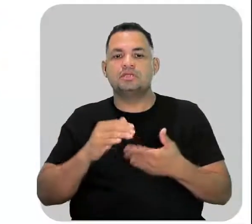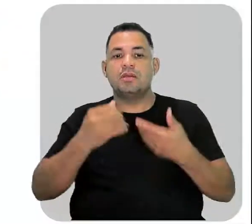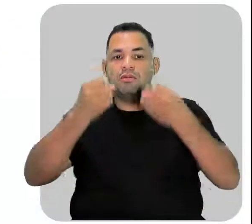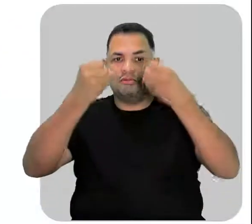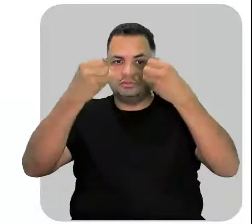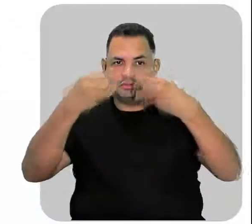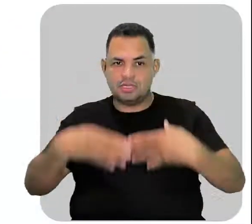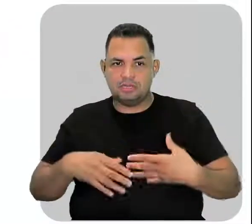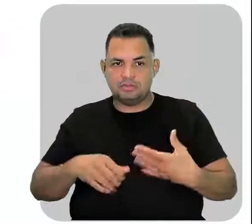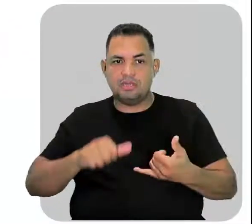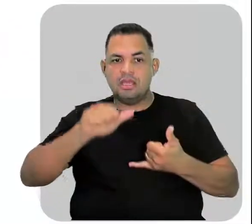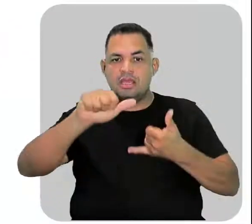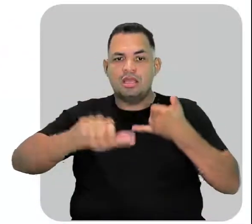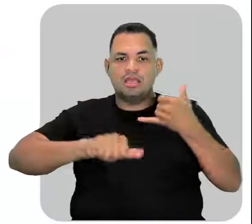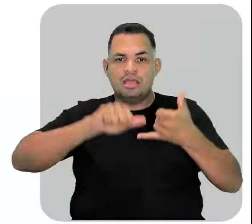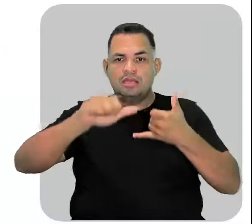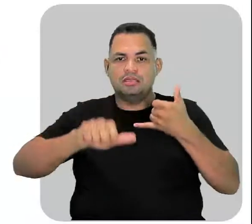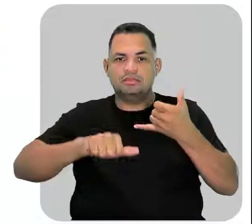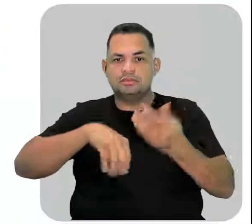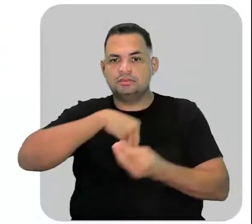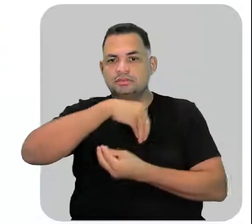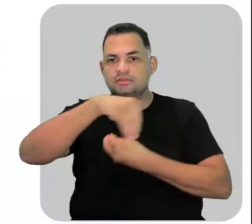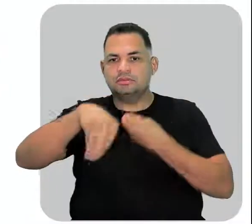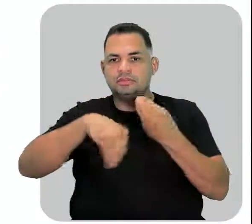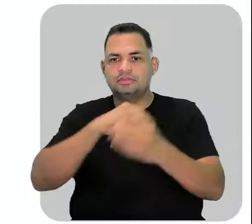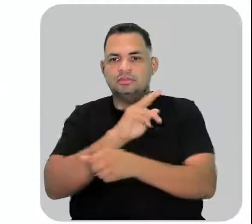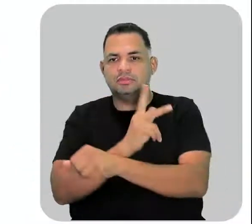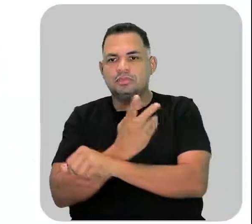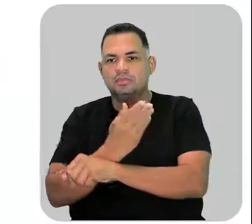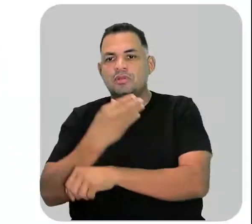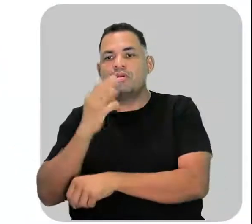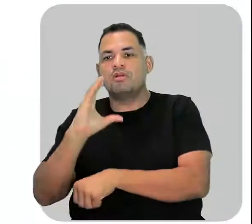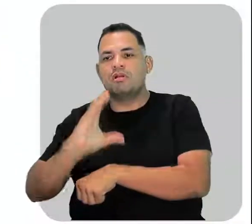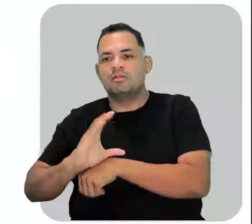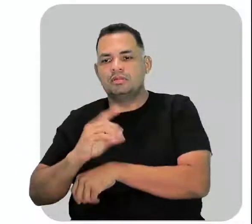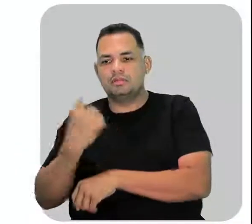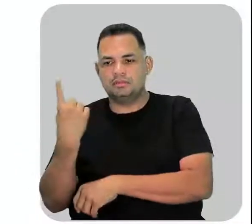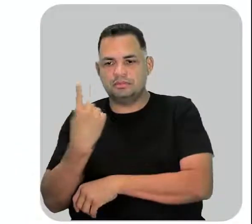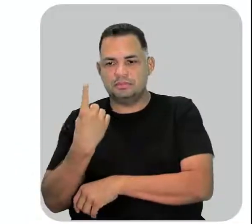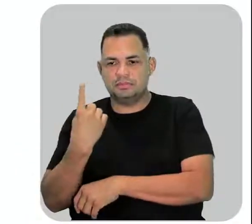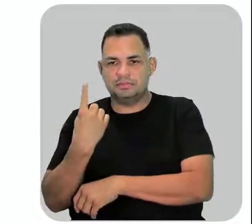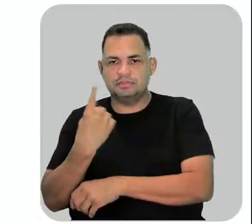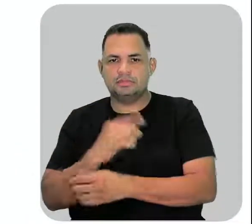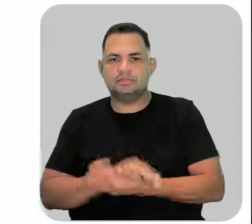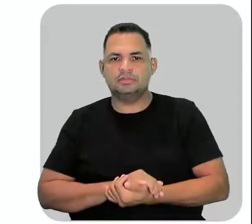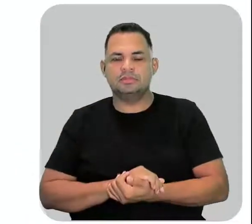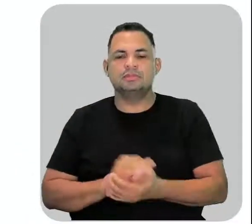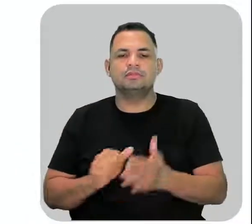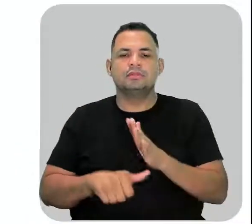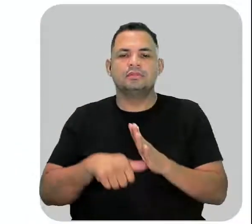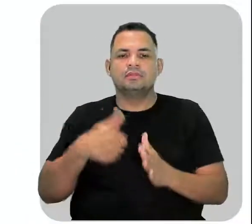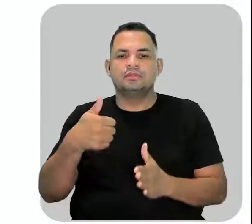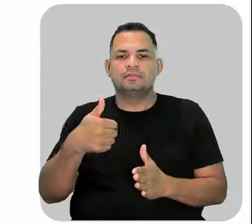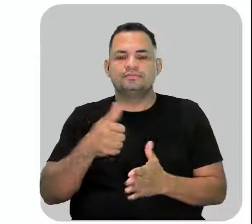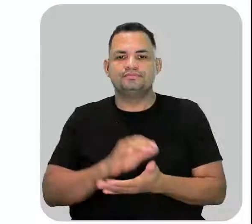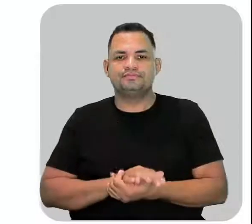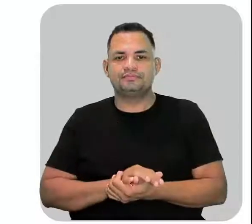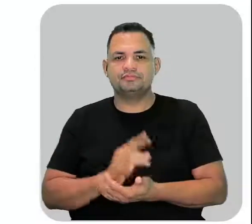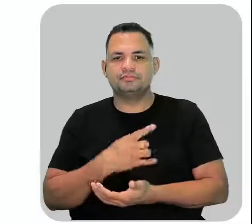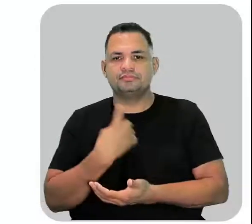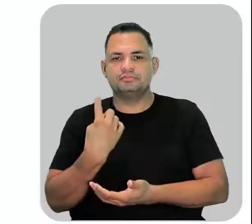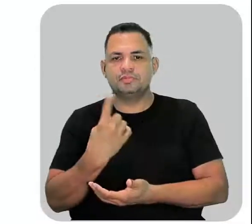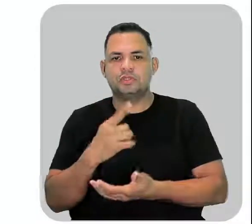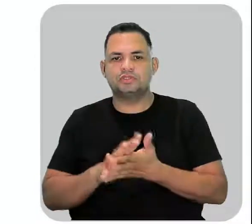reações envolvendo hidrocarbonetos, parte 1. Primeiro, nós temos